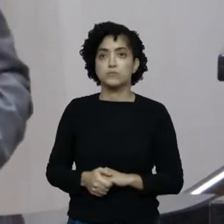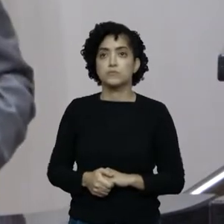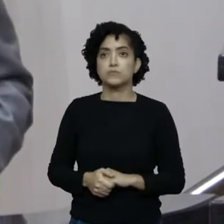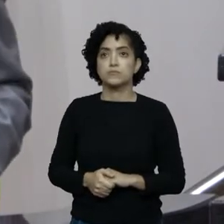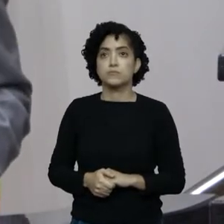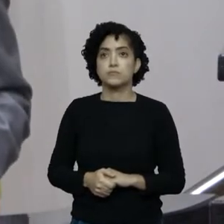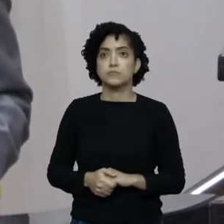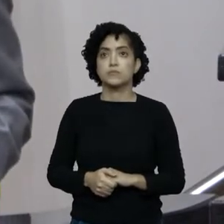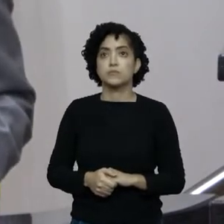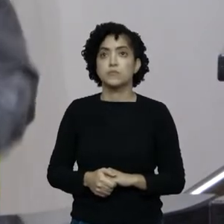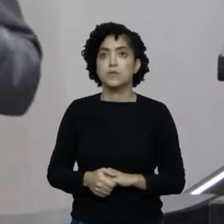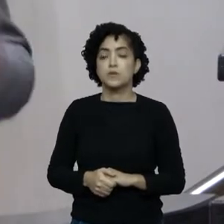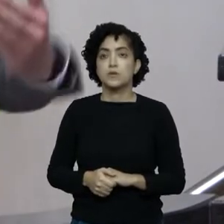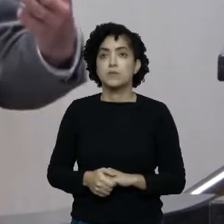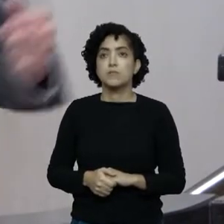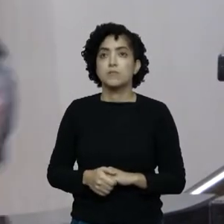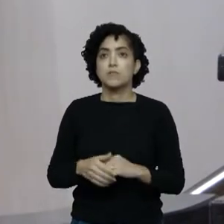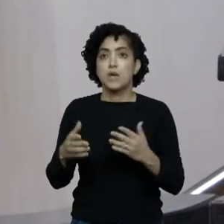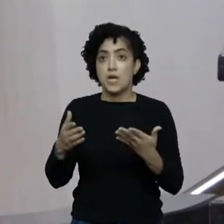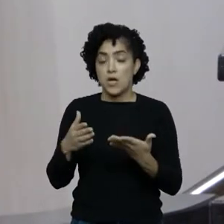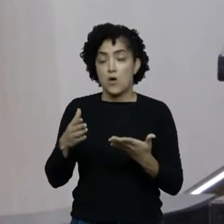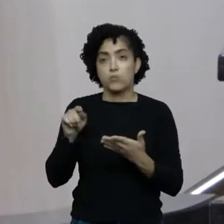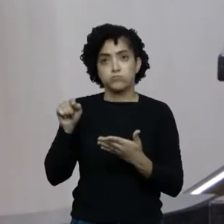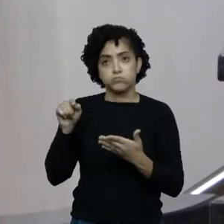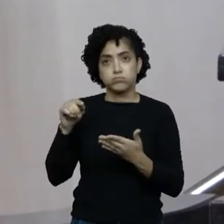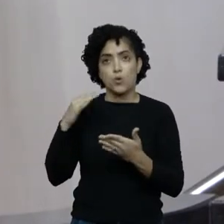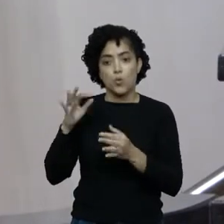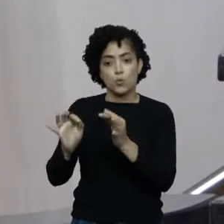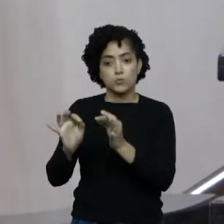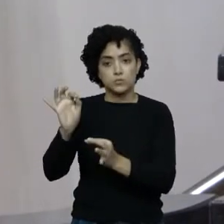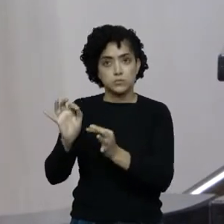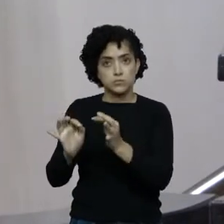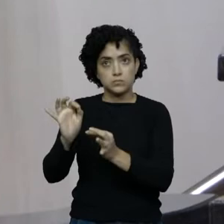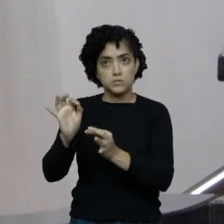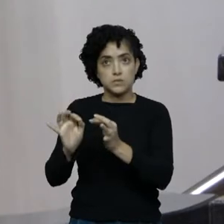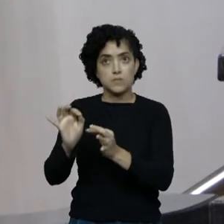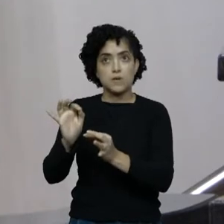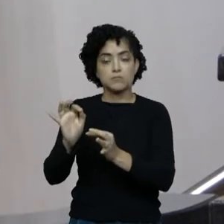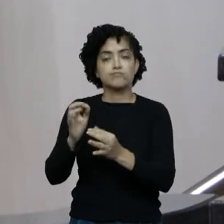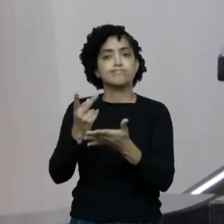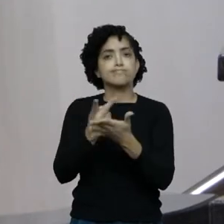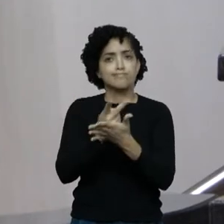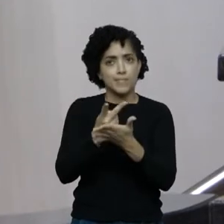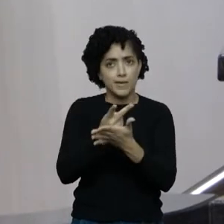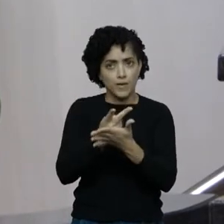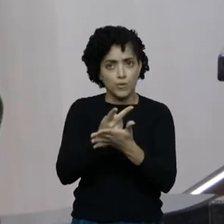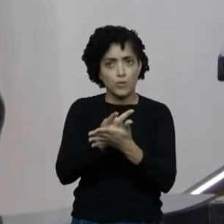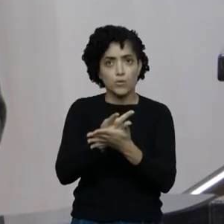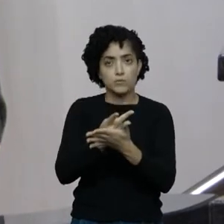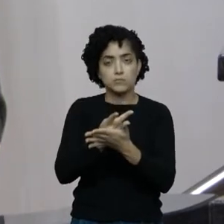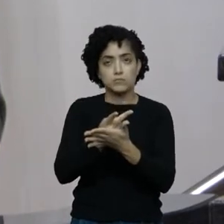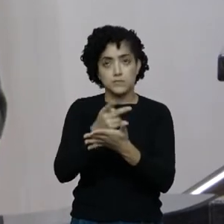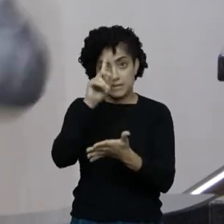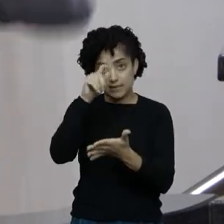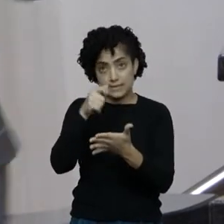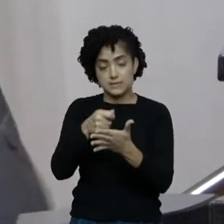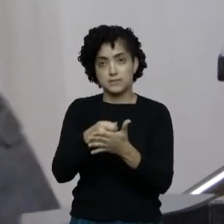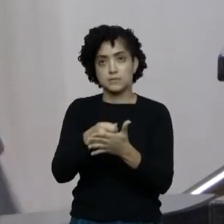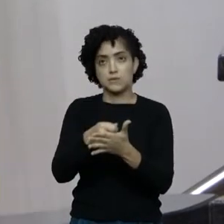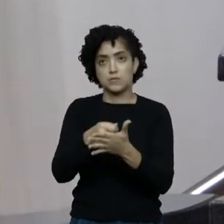e o desenbaçador a meu ver E errou sua mãe eu fiz a sentença e